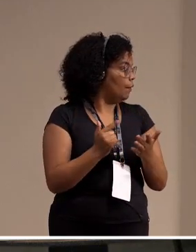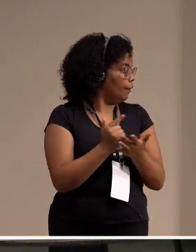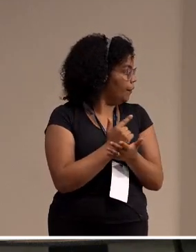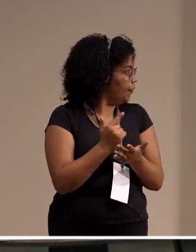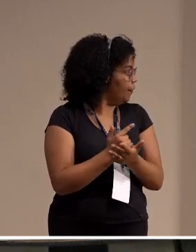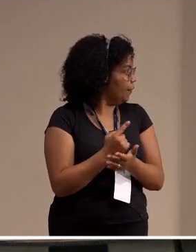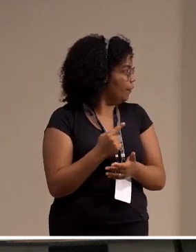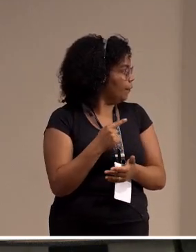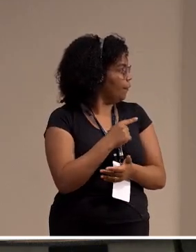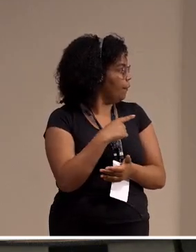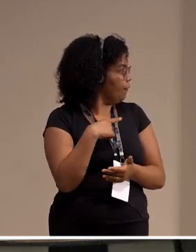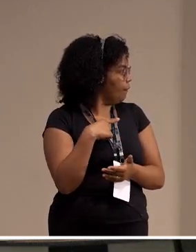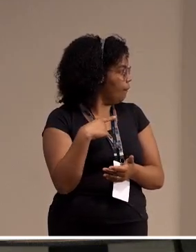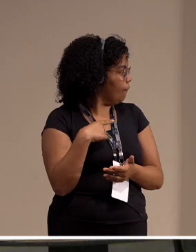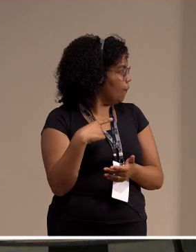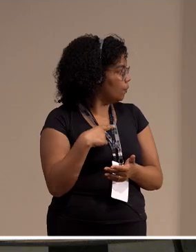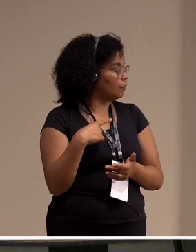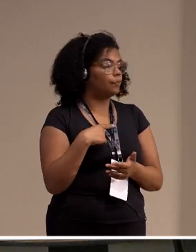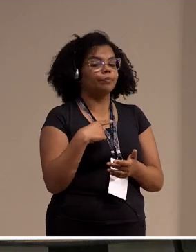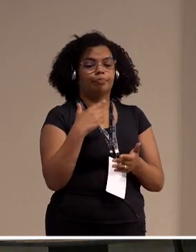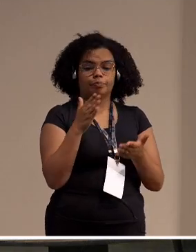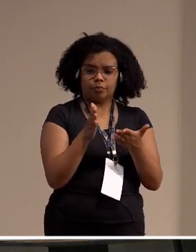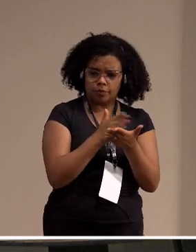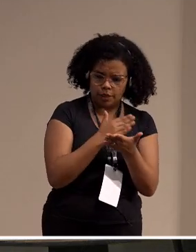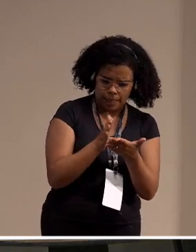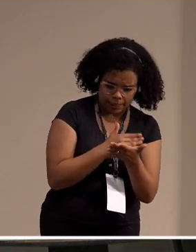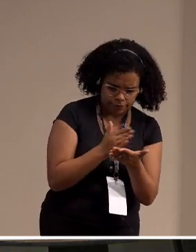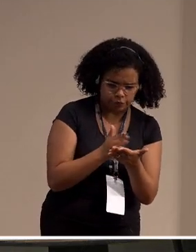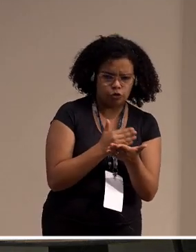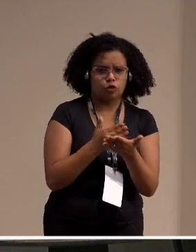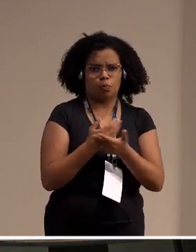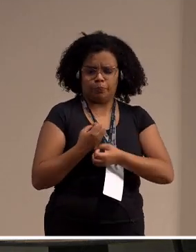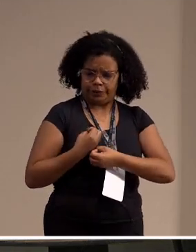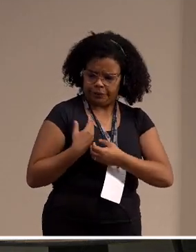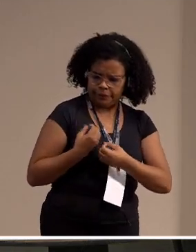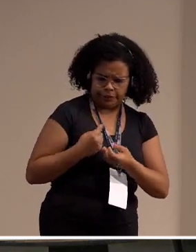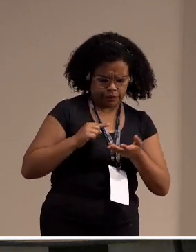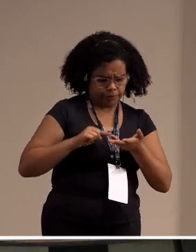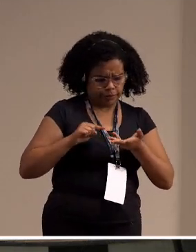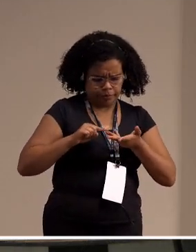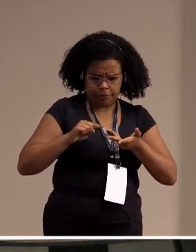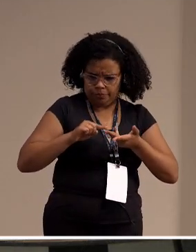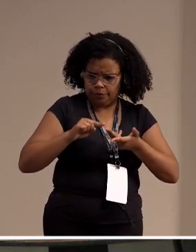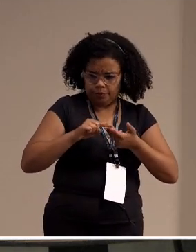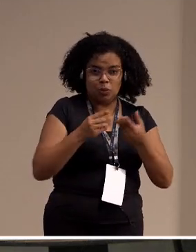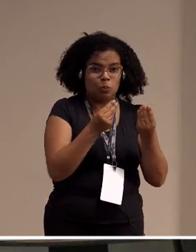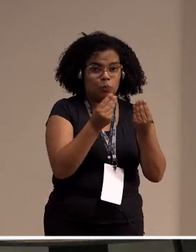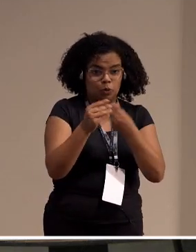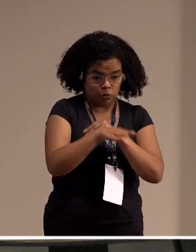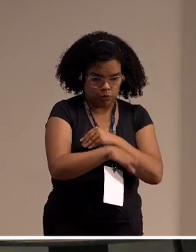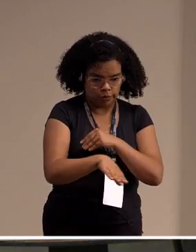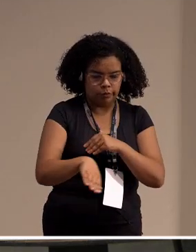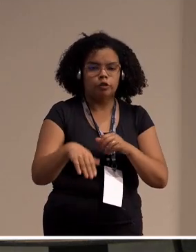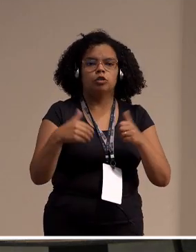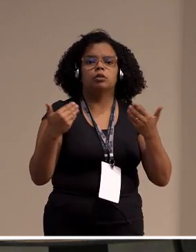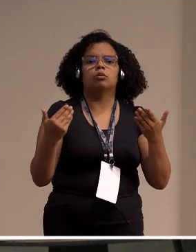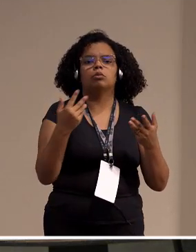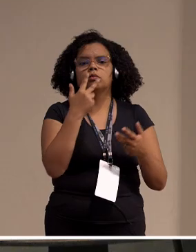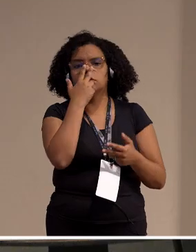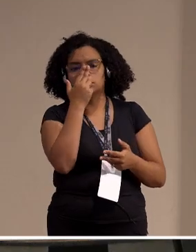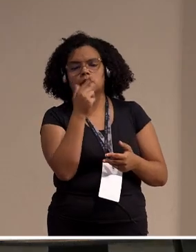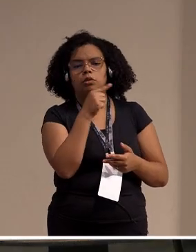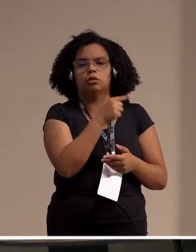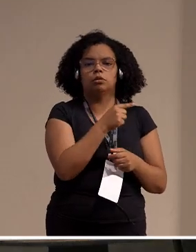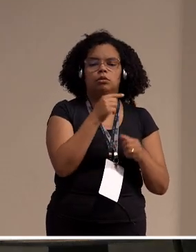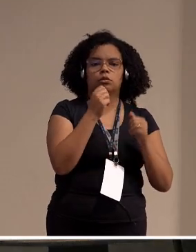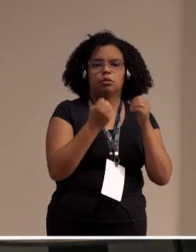você tem de livros de ficção, não ficção, poesia, muitos livros infantis, como você acha que a sua